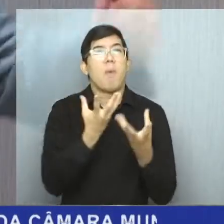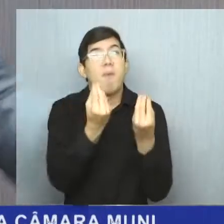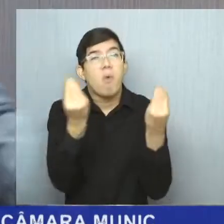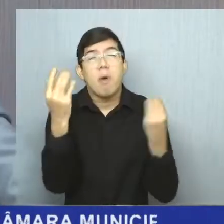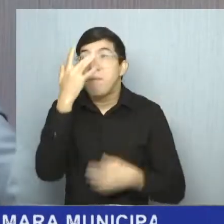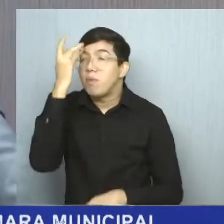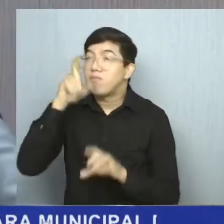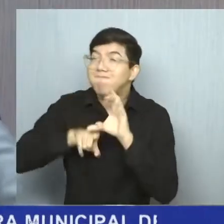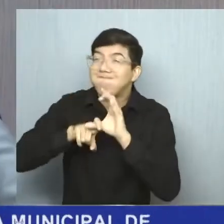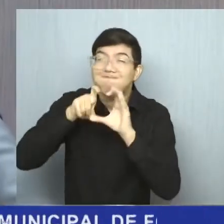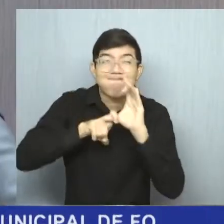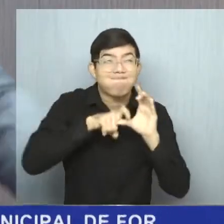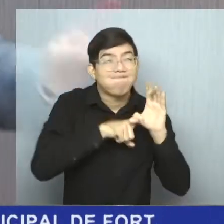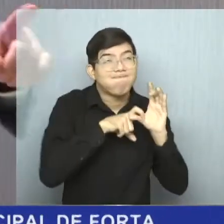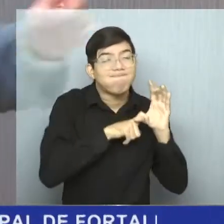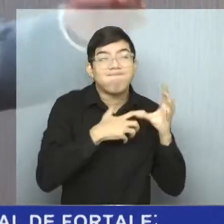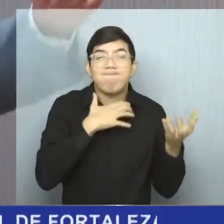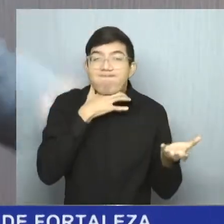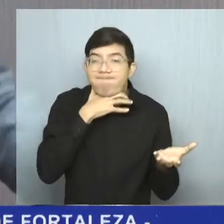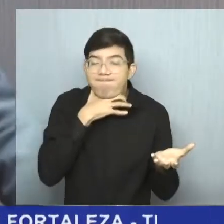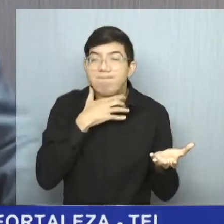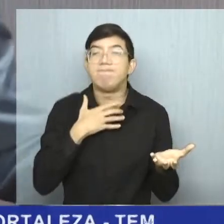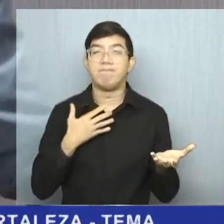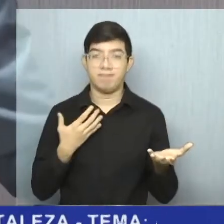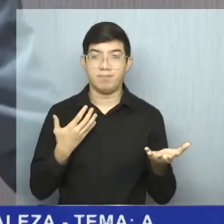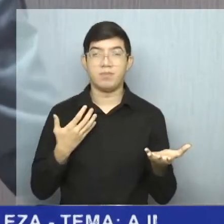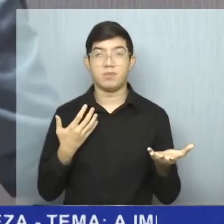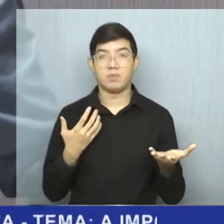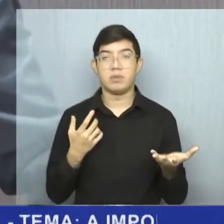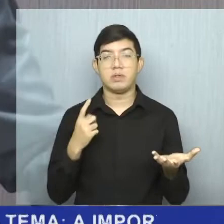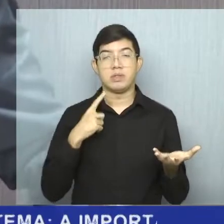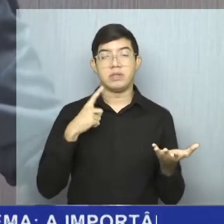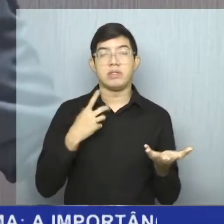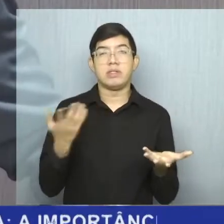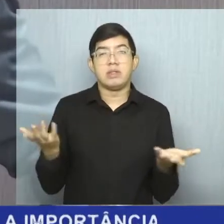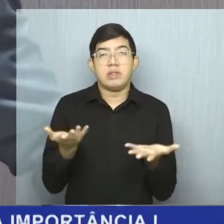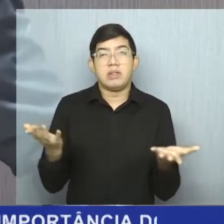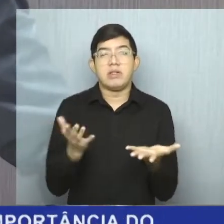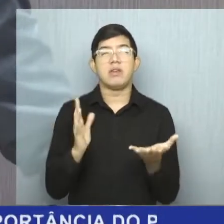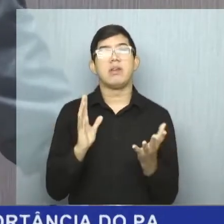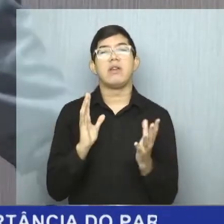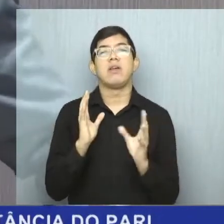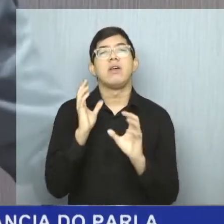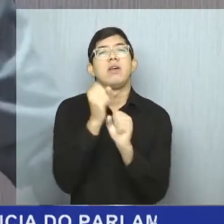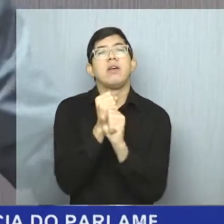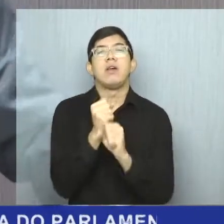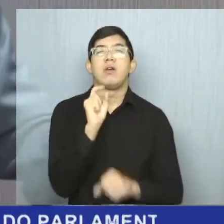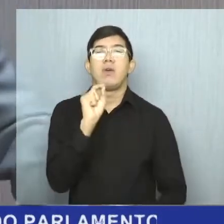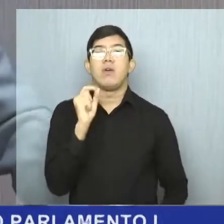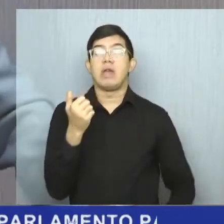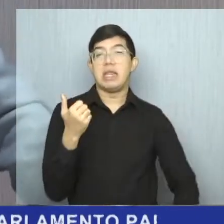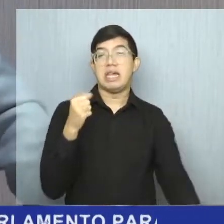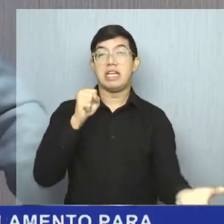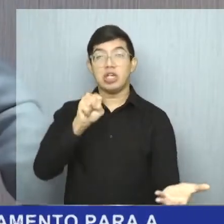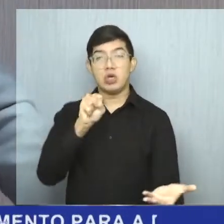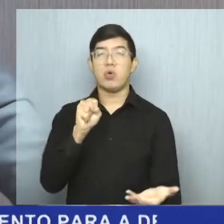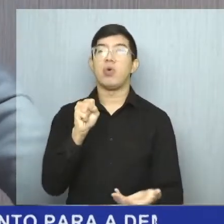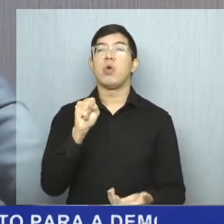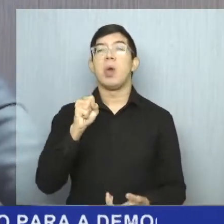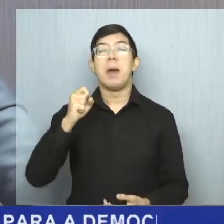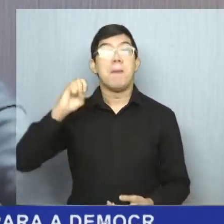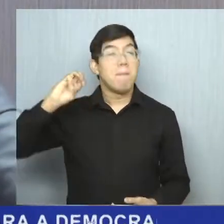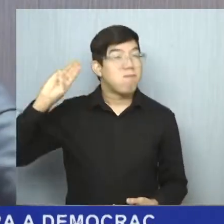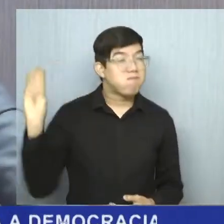antessala da falência. Há 3 empregos por empresa, nós estamos falando de 18 milhões de empregos com a faca no pescoço para morrer hoje